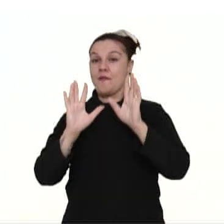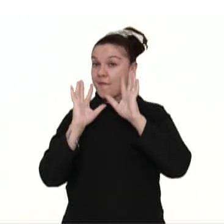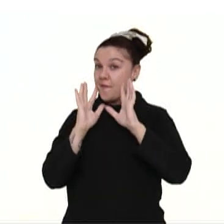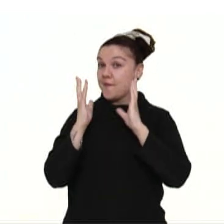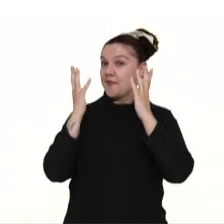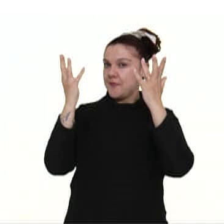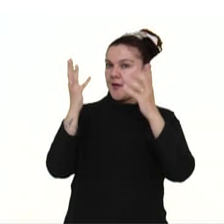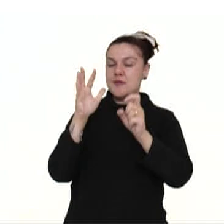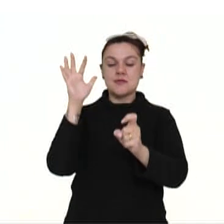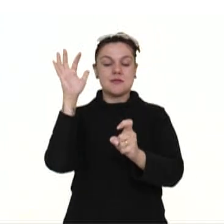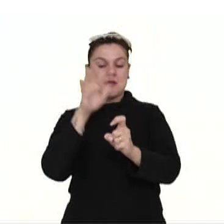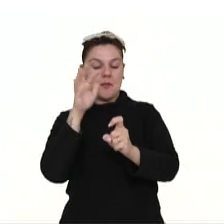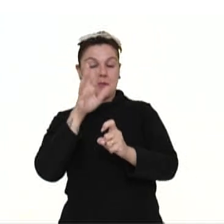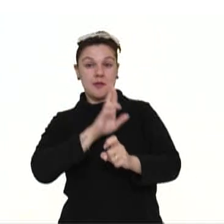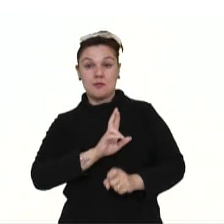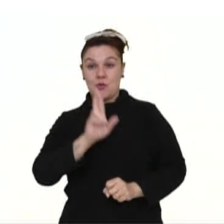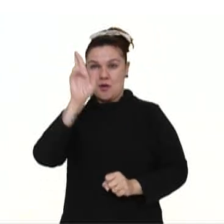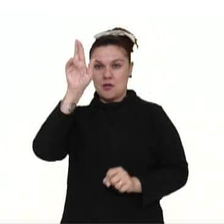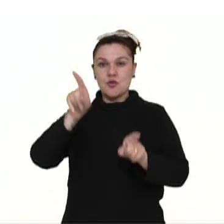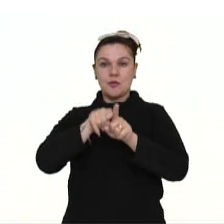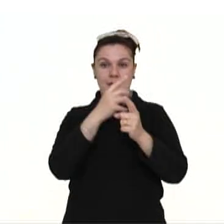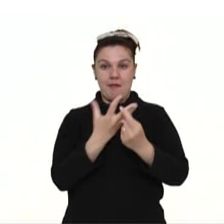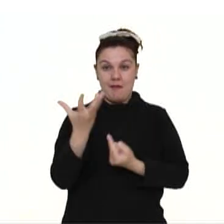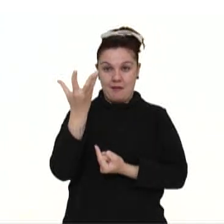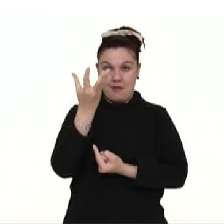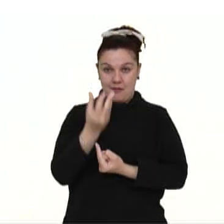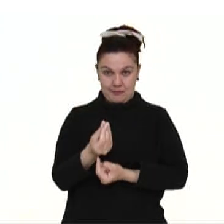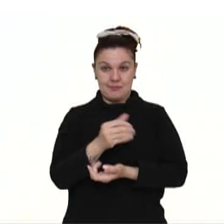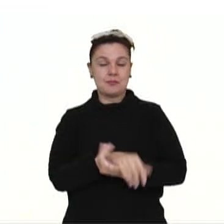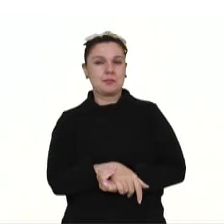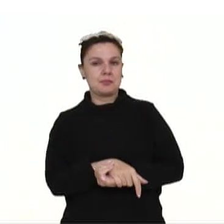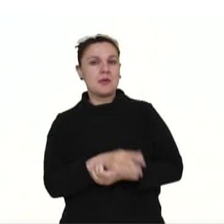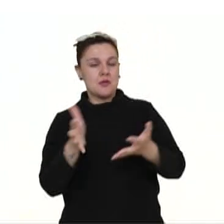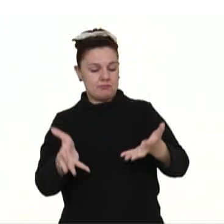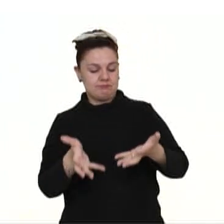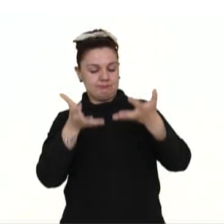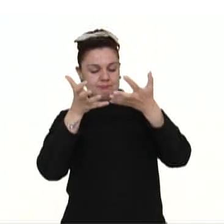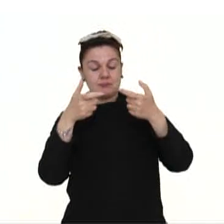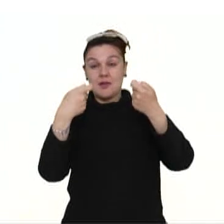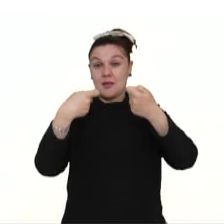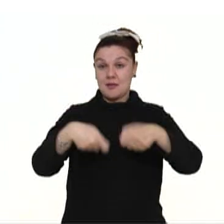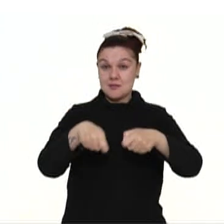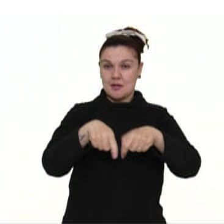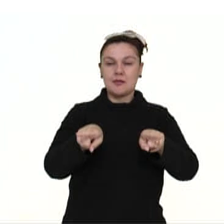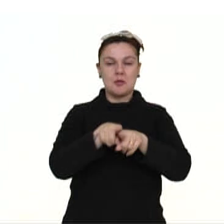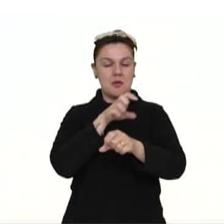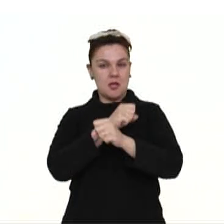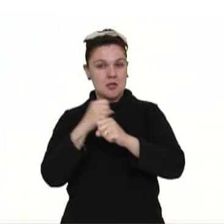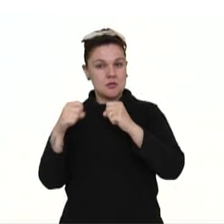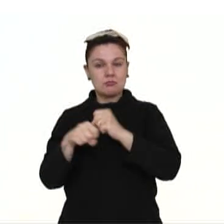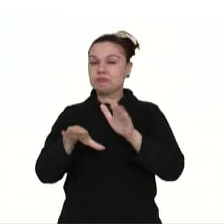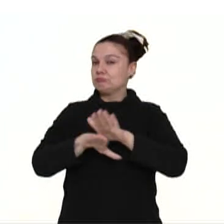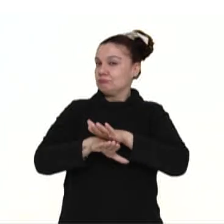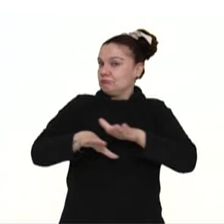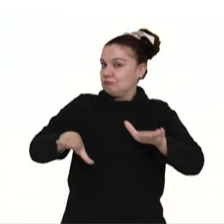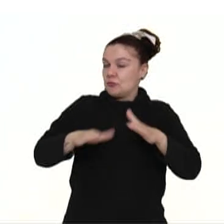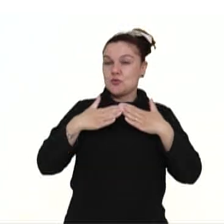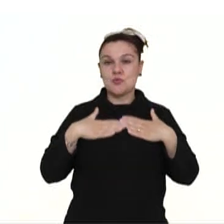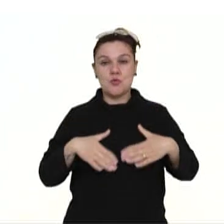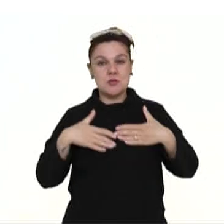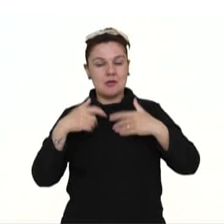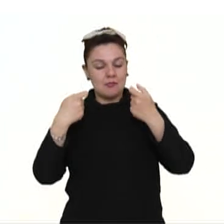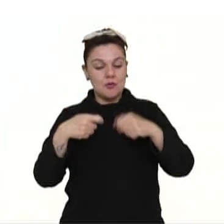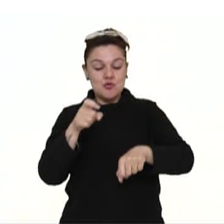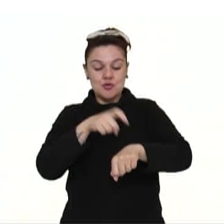festas, os mitos, os ritos, as artes. Atendiam suas necessidades materiais e sociais plenamente, dedicando